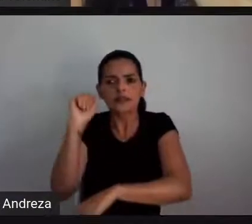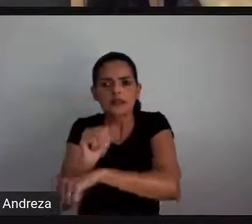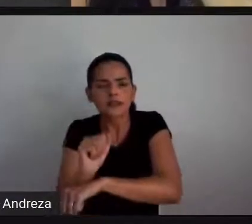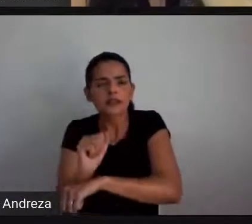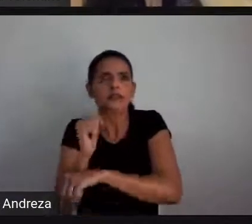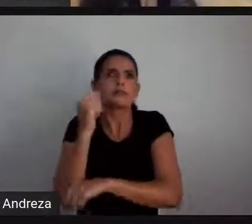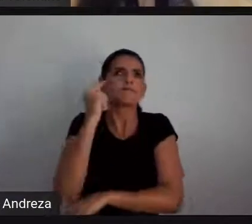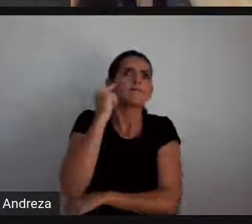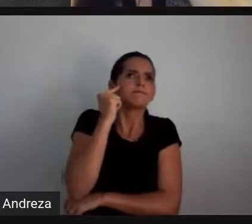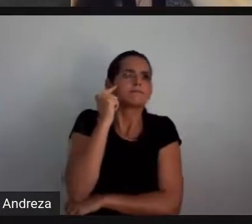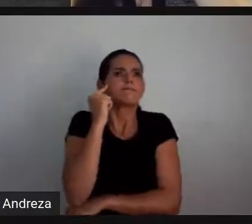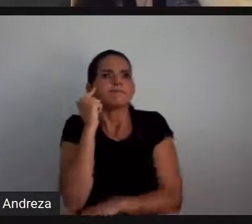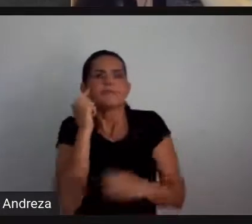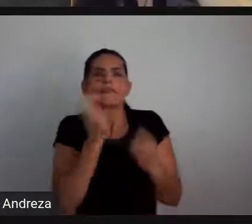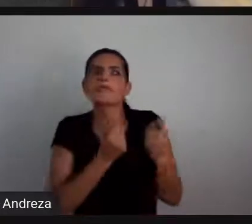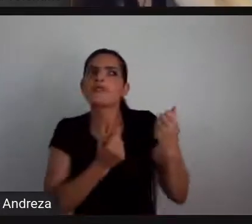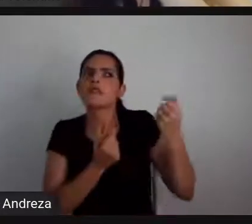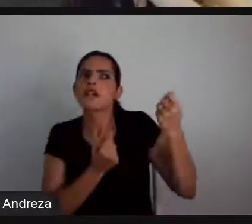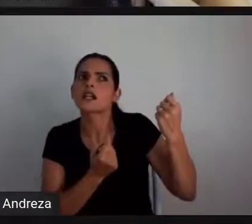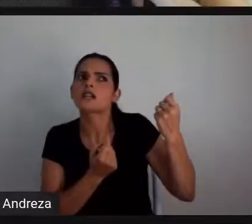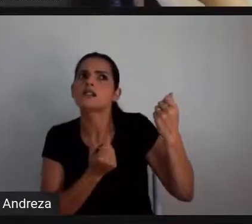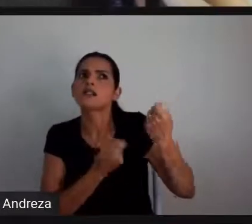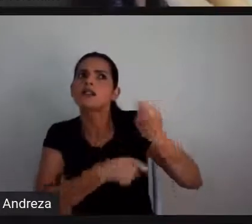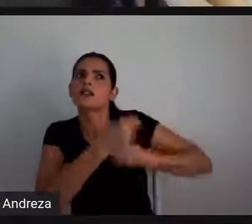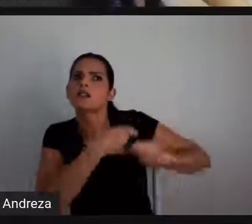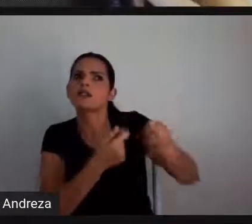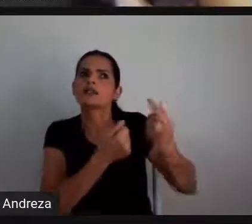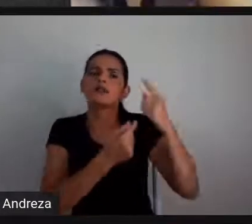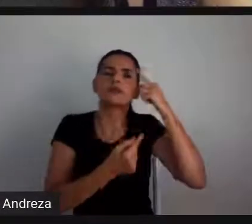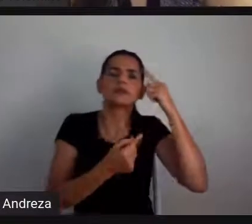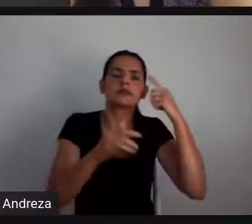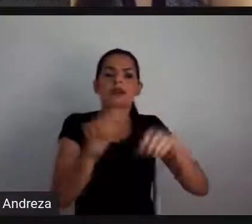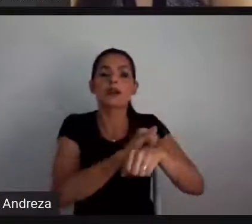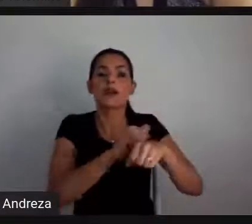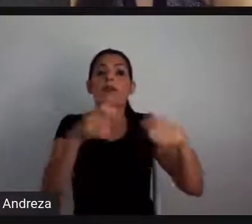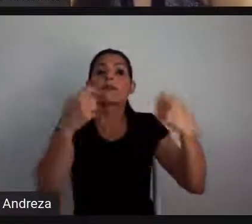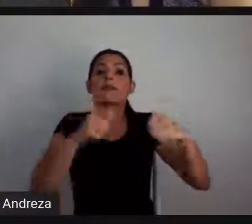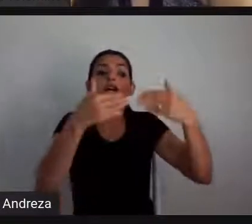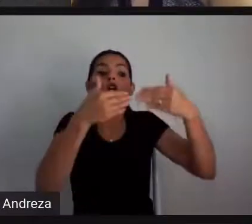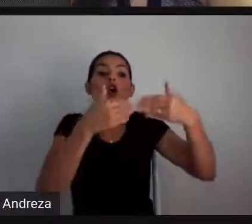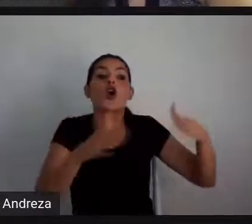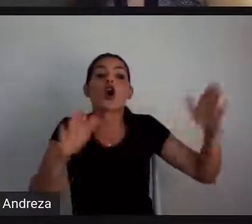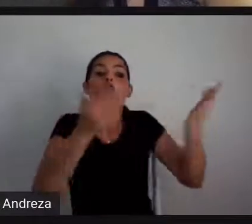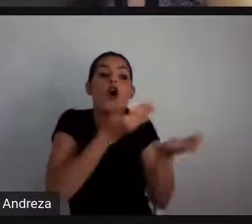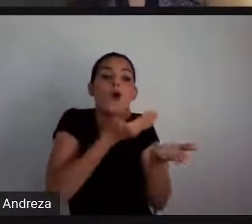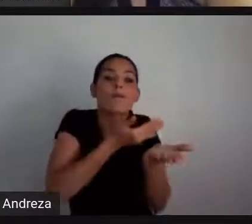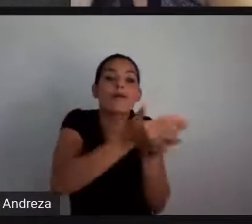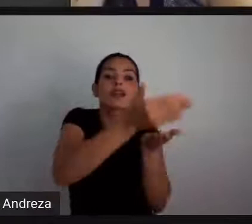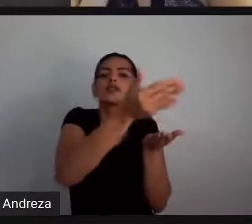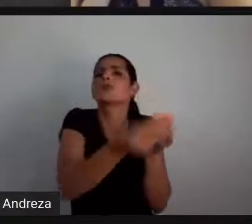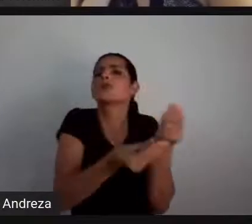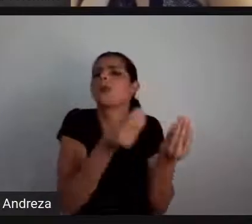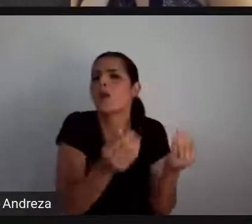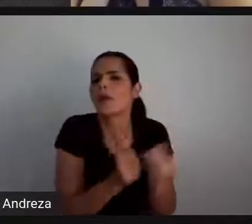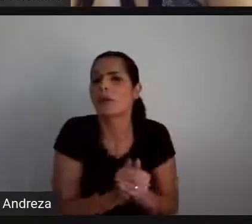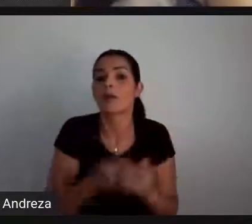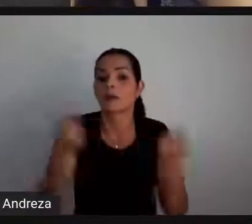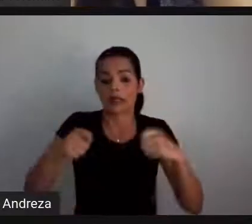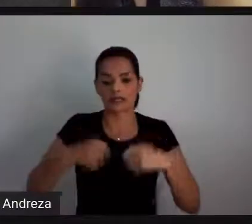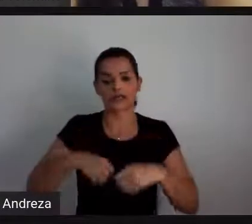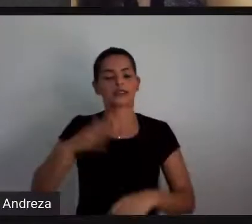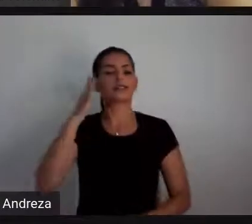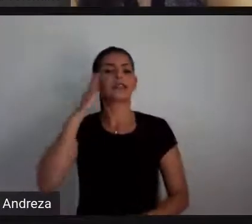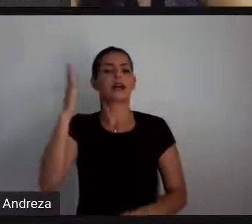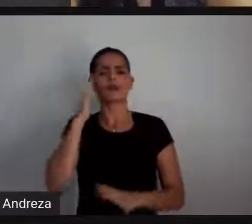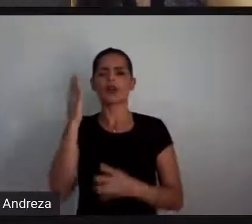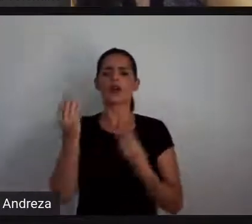suas finanças, ela tem que começar pelo começo, né? Meio óbvio isso, mas qual que é o começo? É conhecer a sua real situação